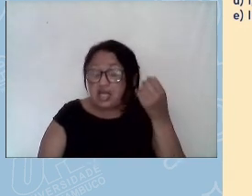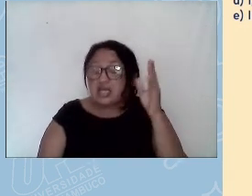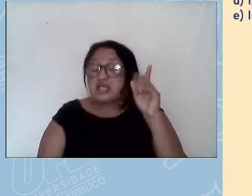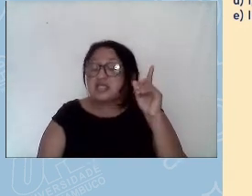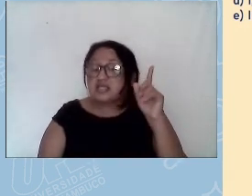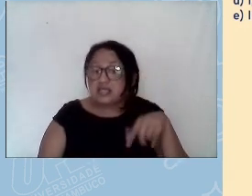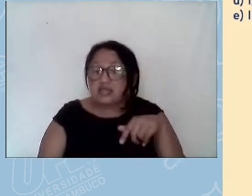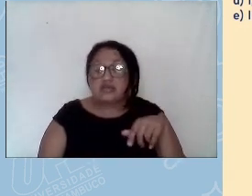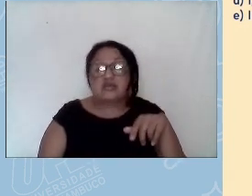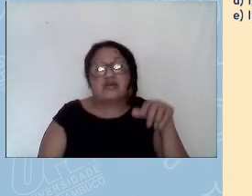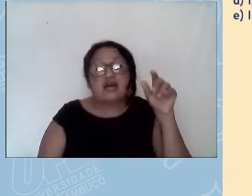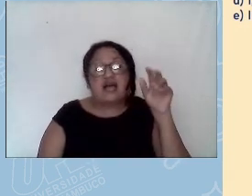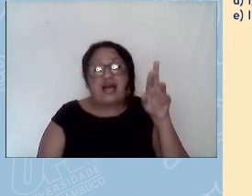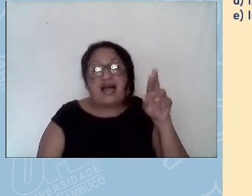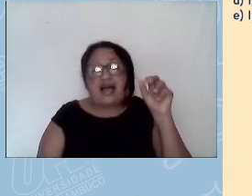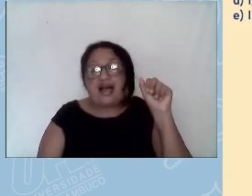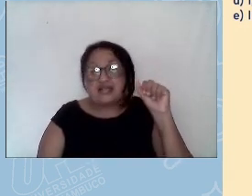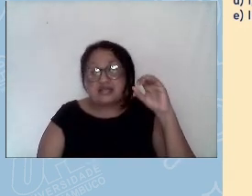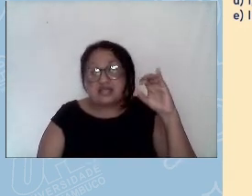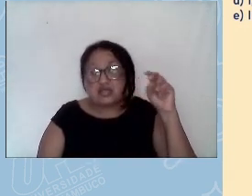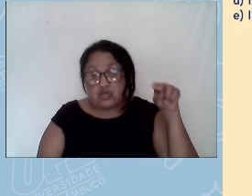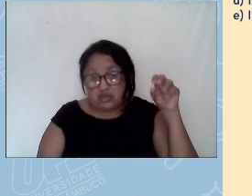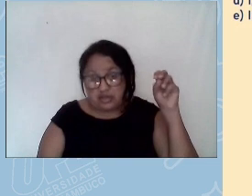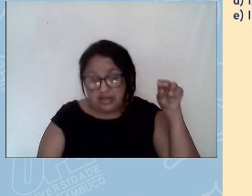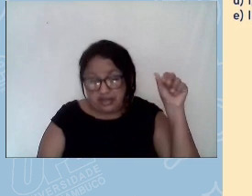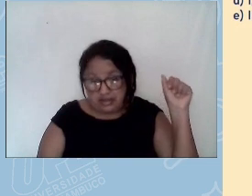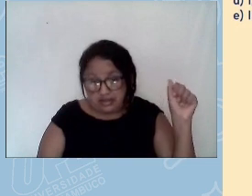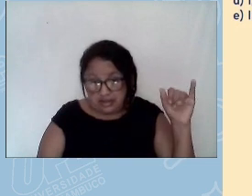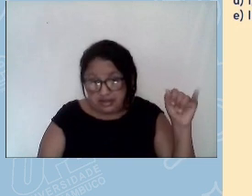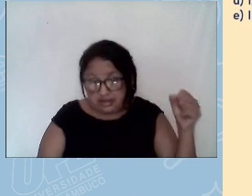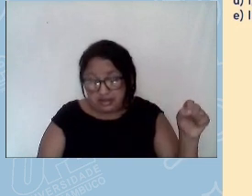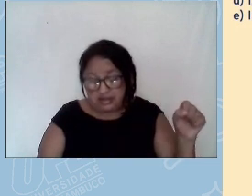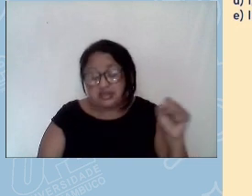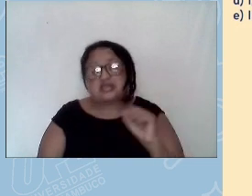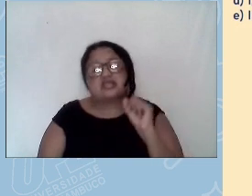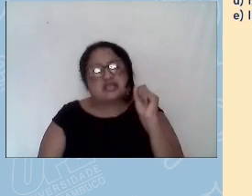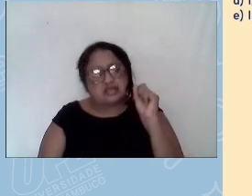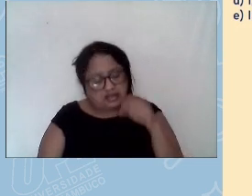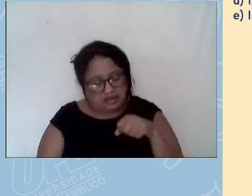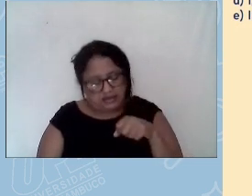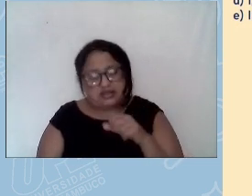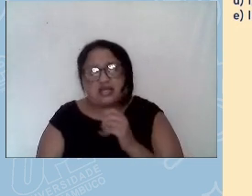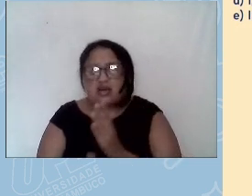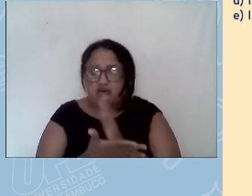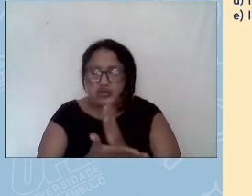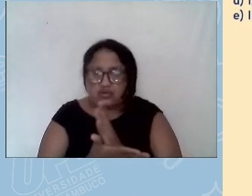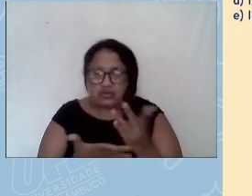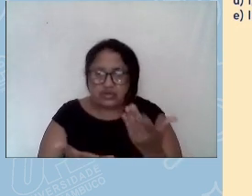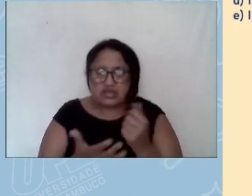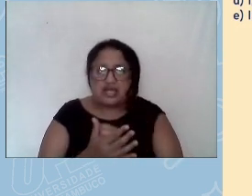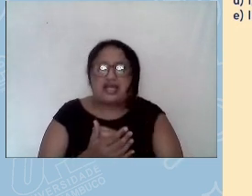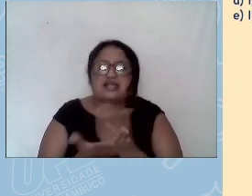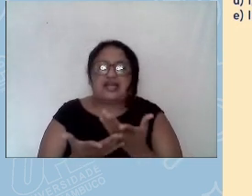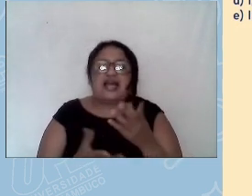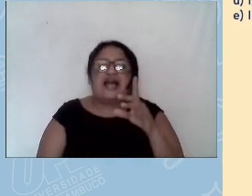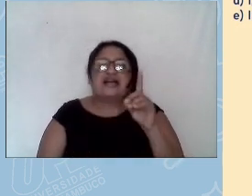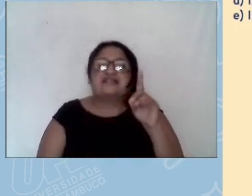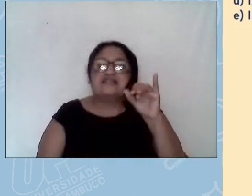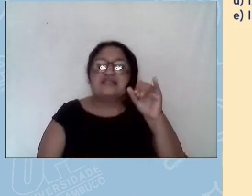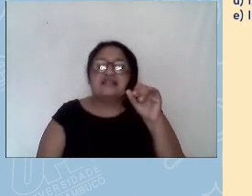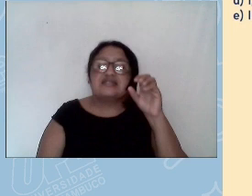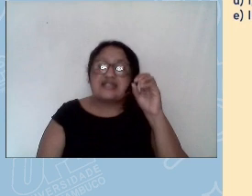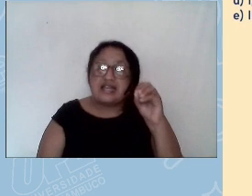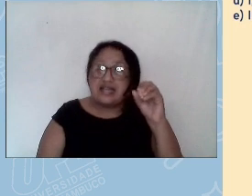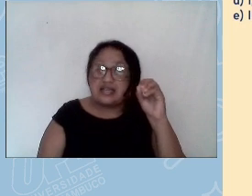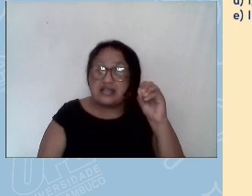alguns números reais eles são racionais por exemplo abisma periódica 0